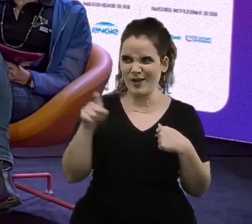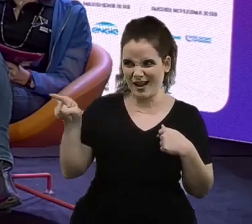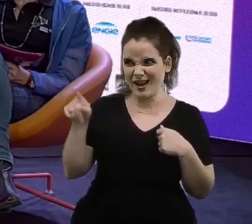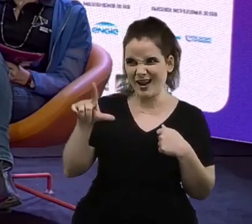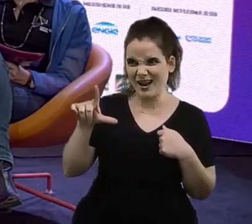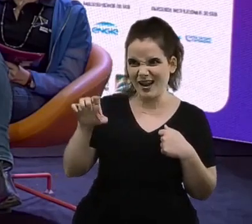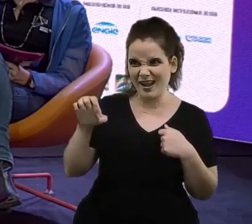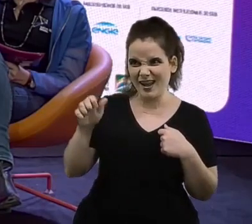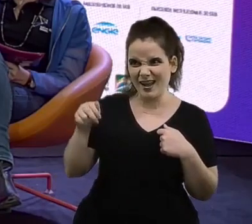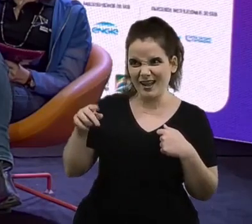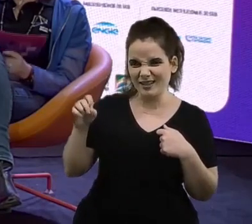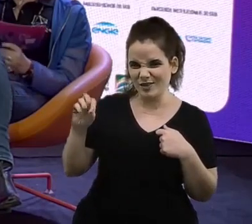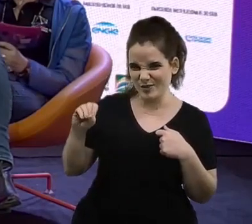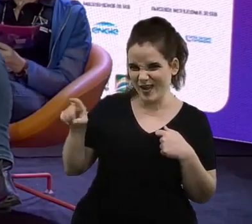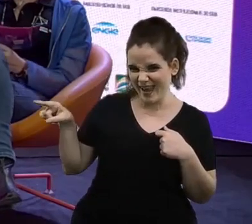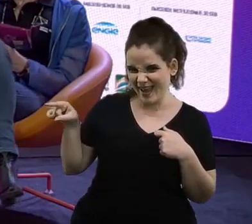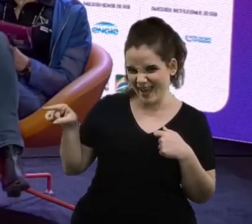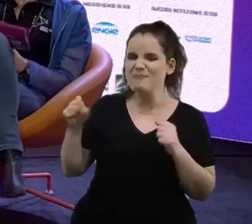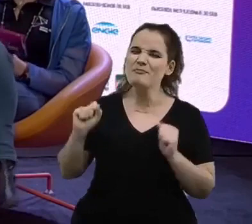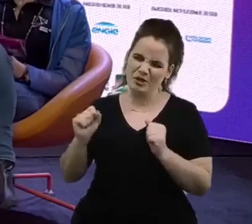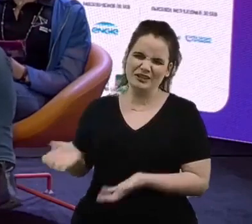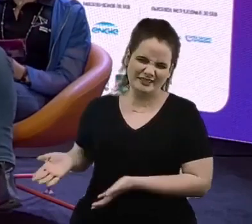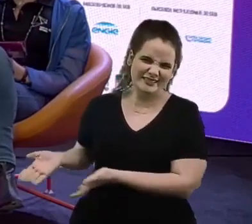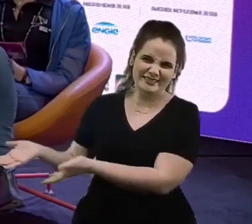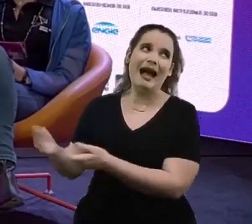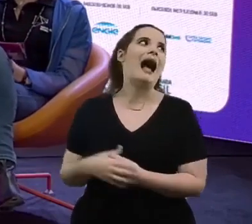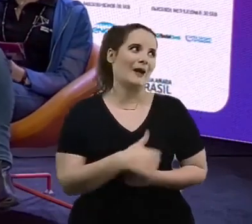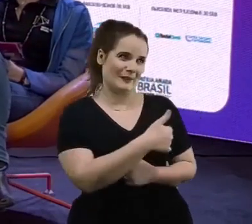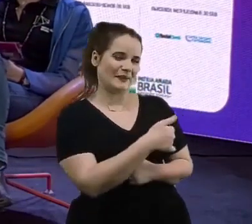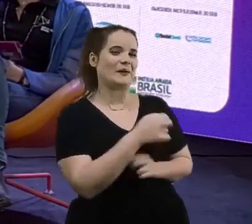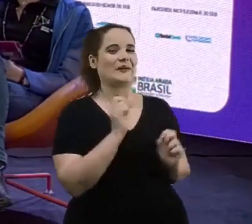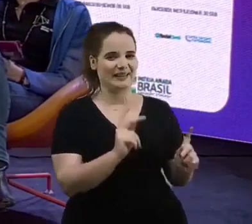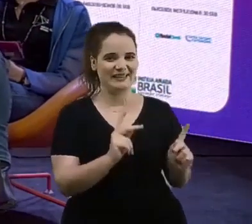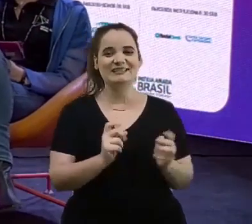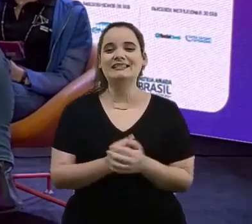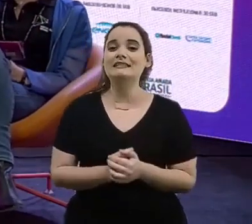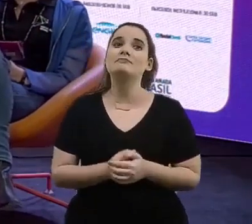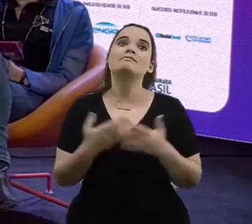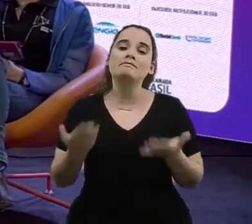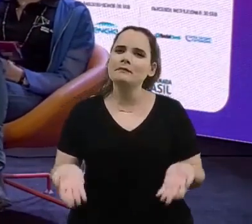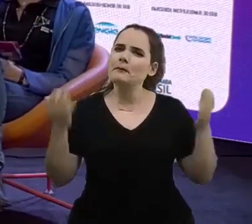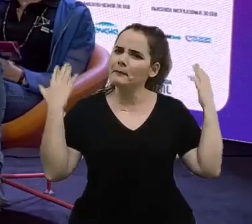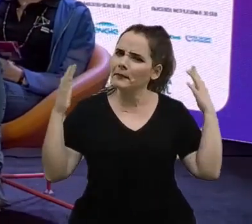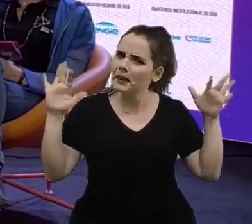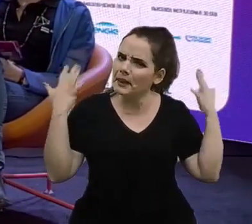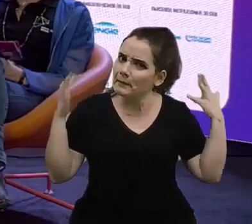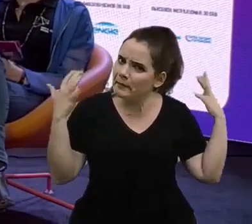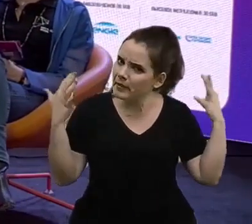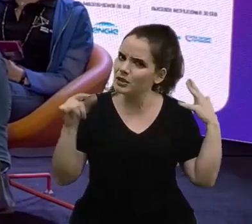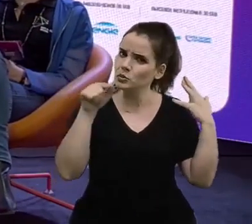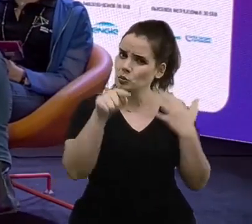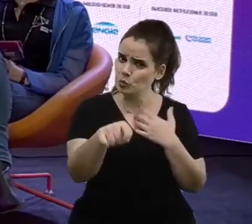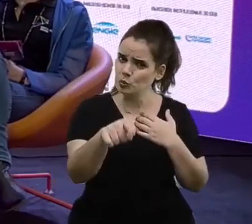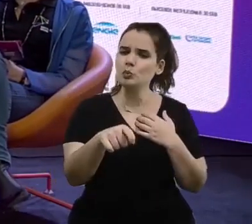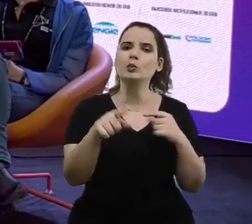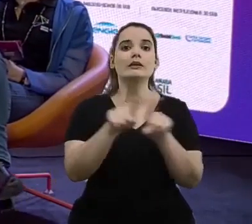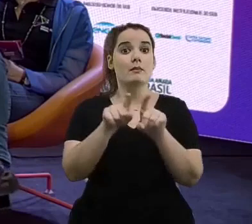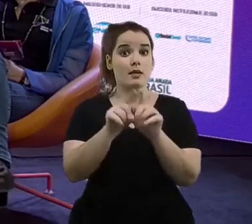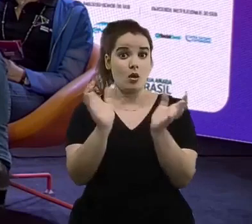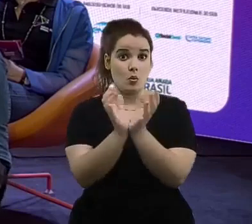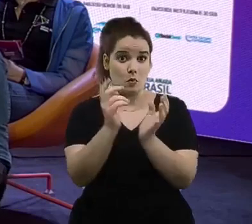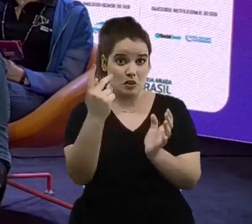ele demandou um custo humano muito alto, né? A gente precisou mobilizar praticamente toda a nossa